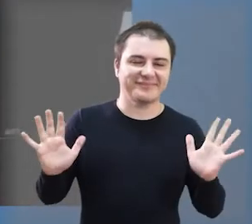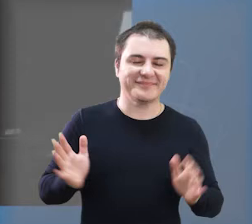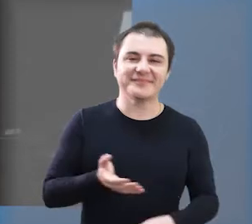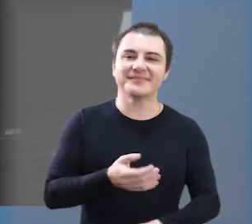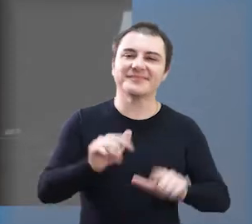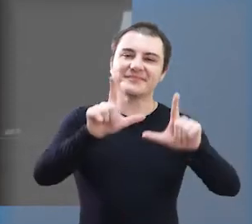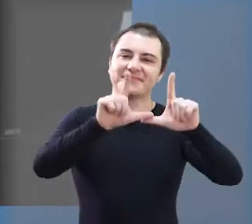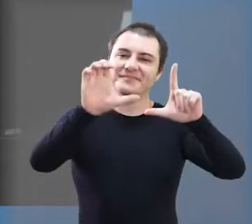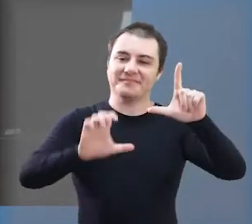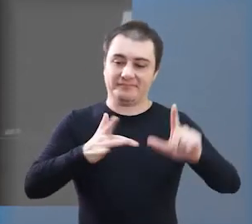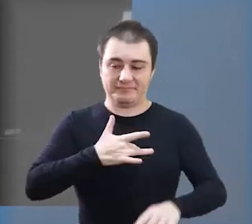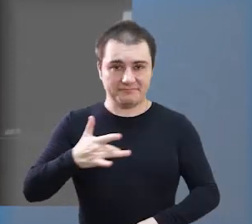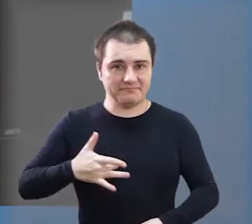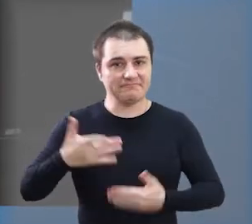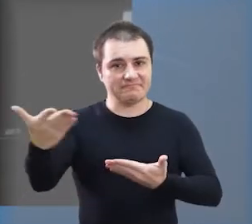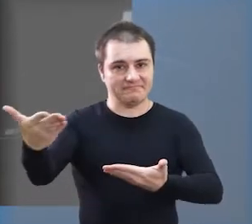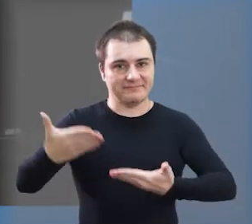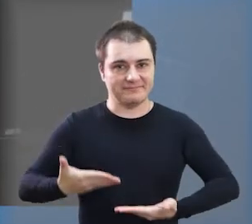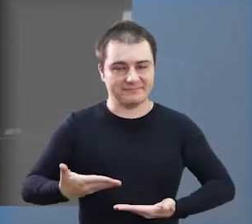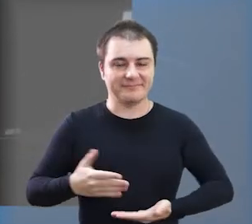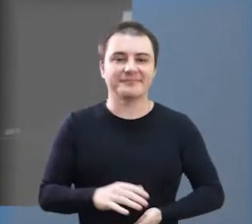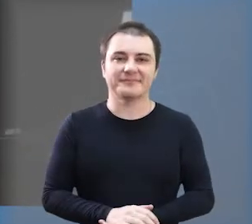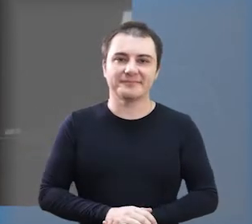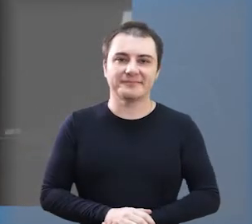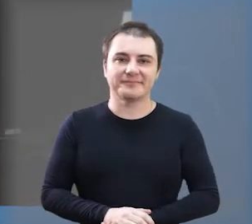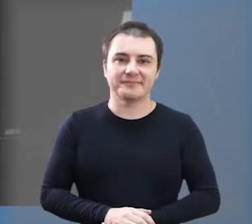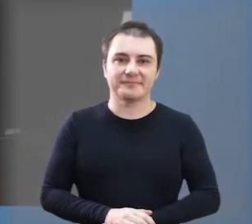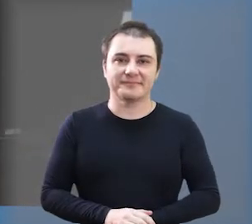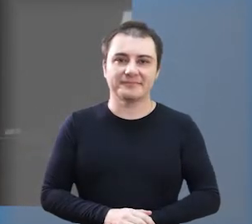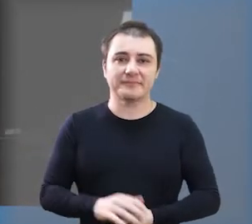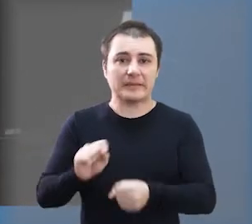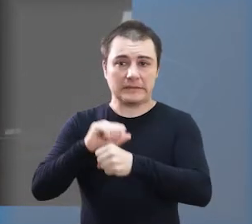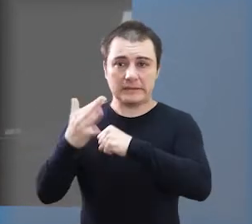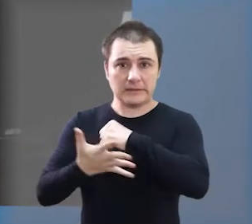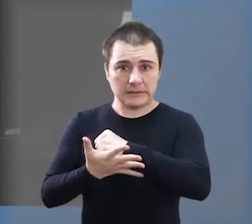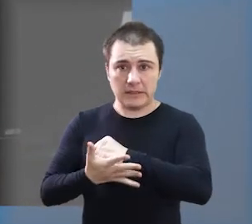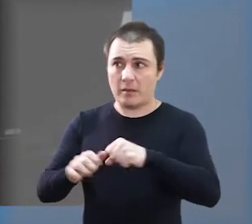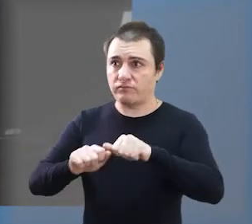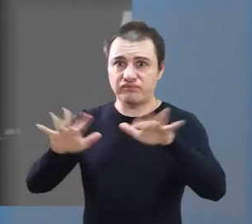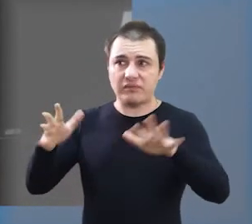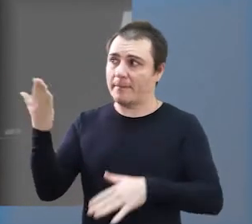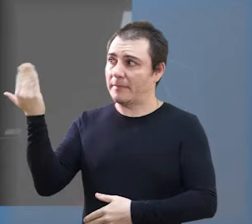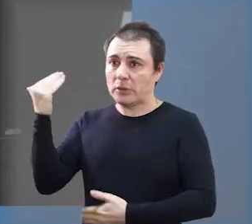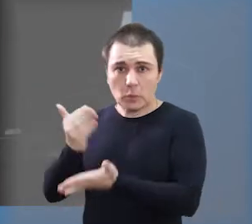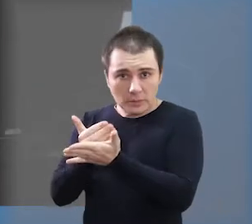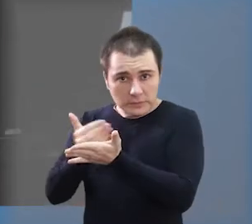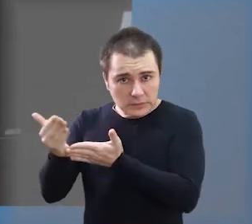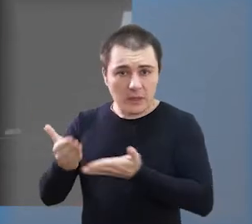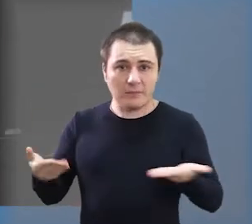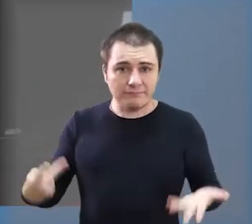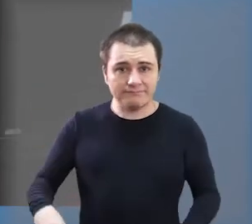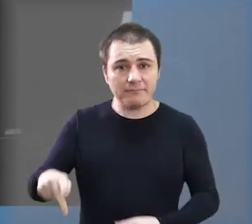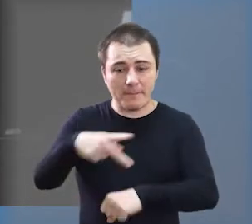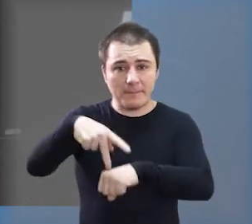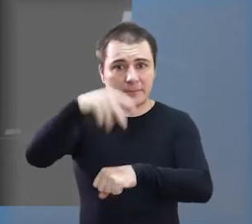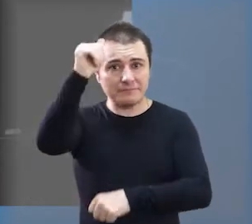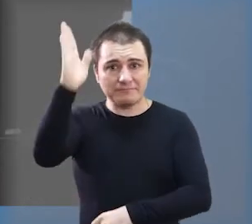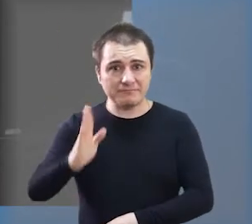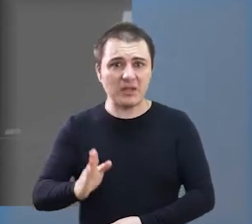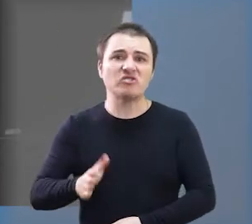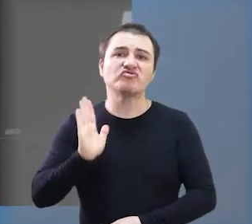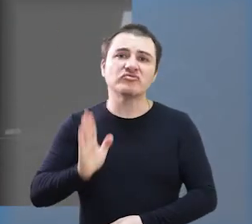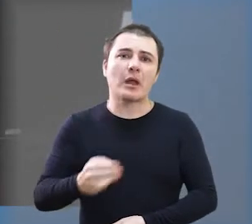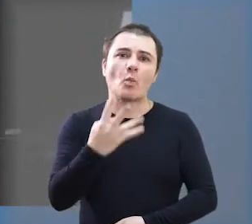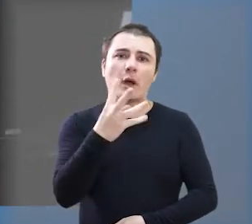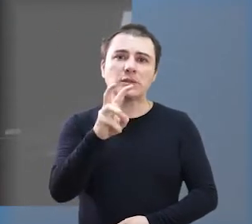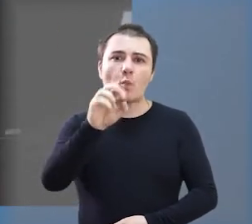Olá, seja bem-vindo a mais um Saúde em Pauta. Desde o início da pandemia de Covid-19, o Brasil já registrou mais